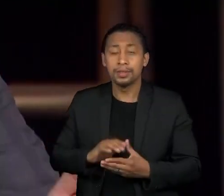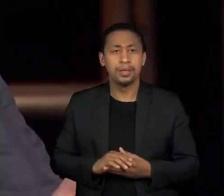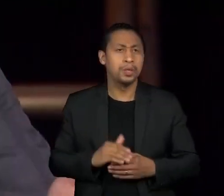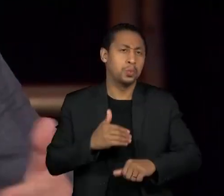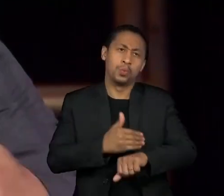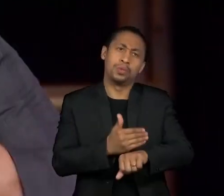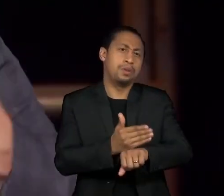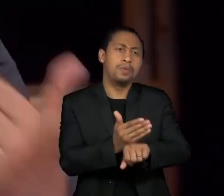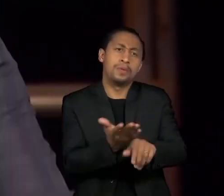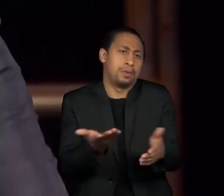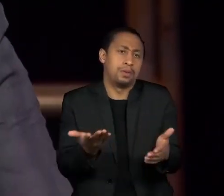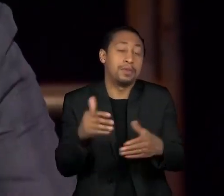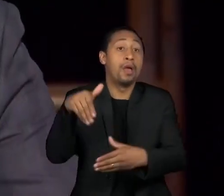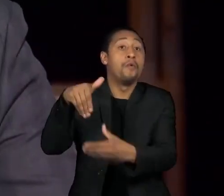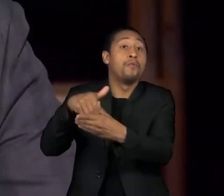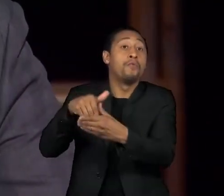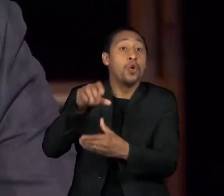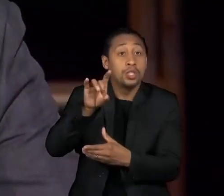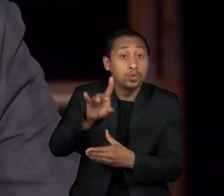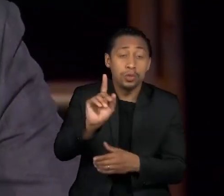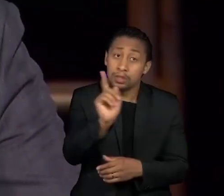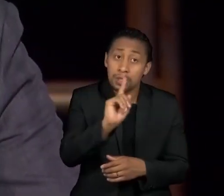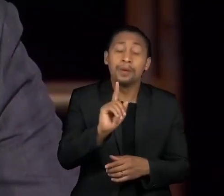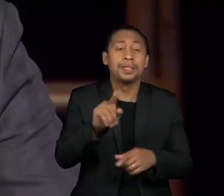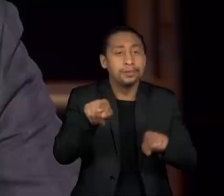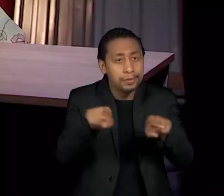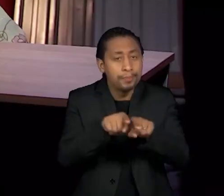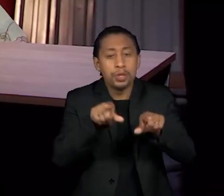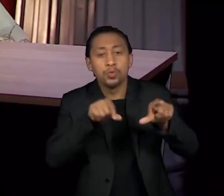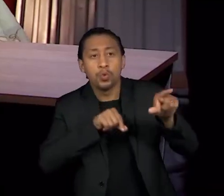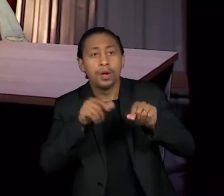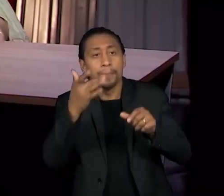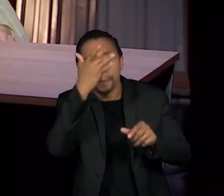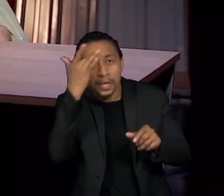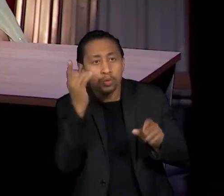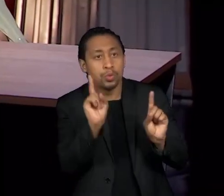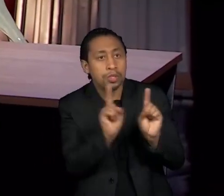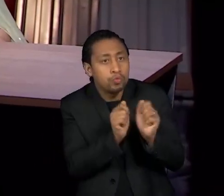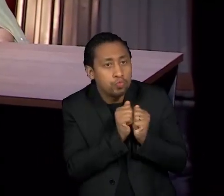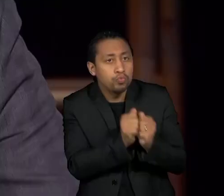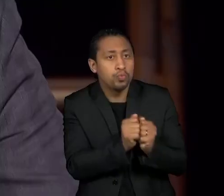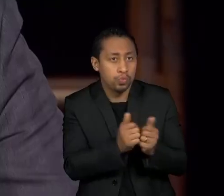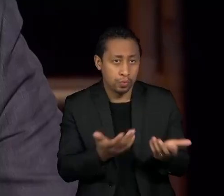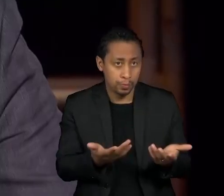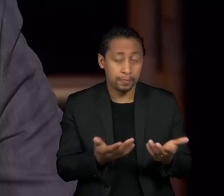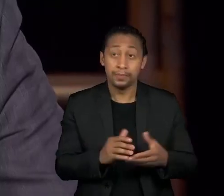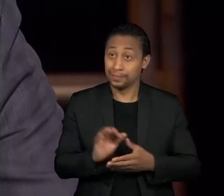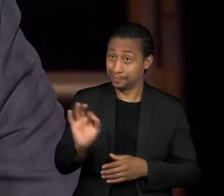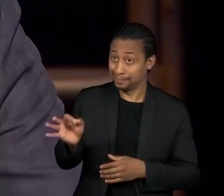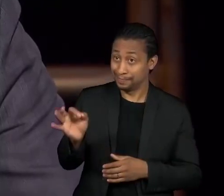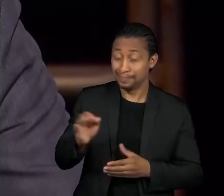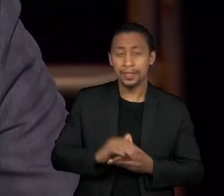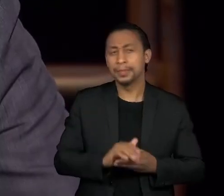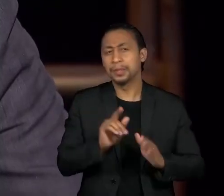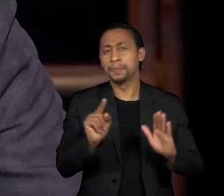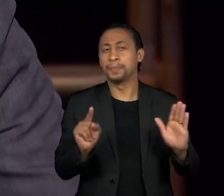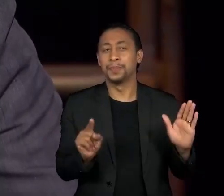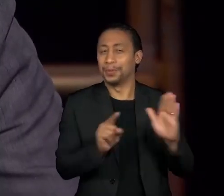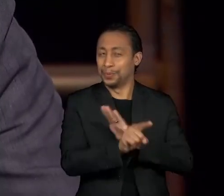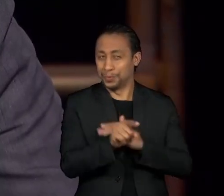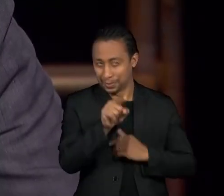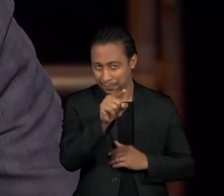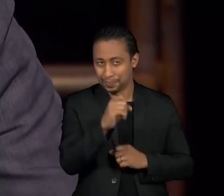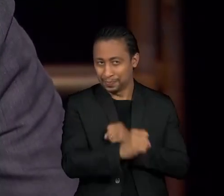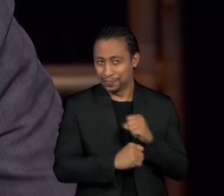escolhe só em quem você votou mas os parceiros com quem você vai fazer Então chegou a hora daquela pergunta você em